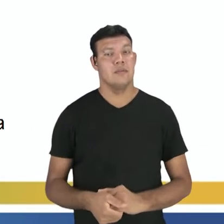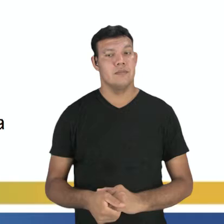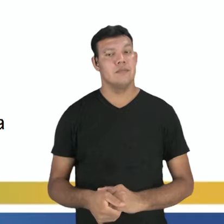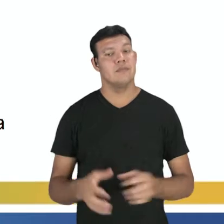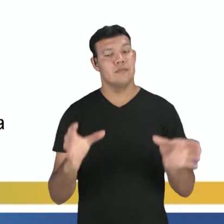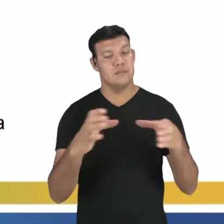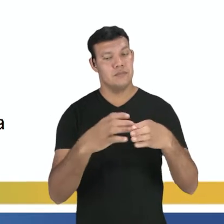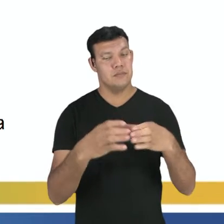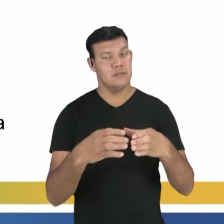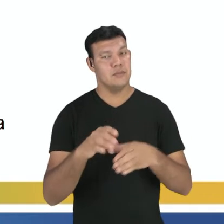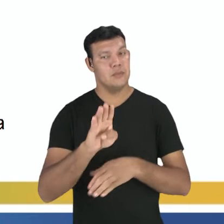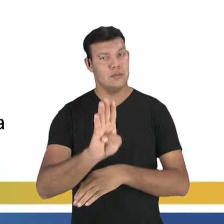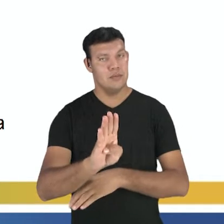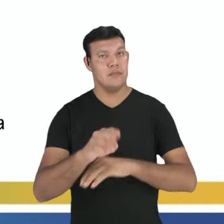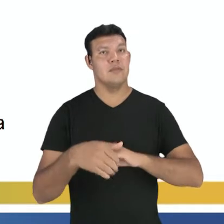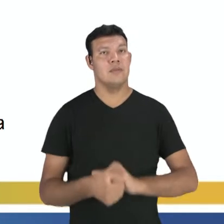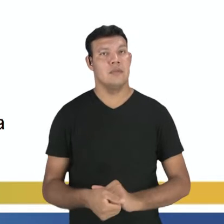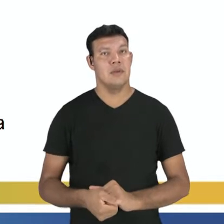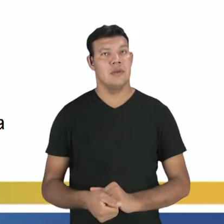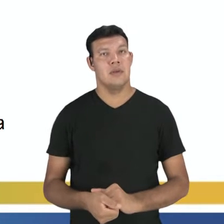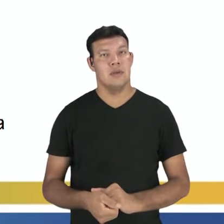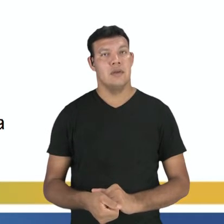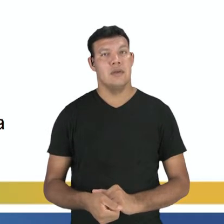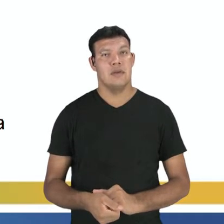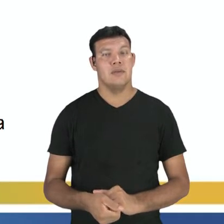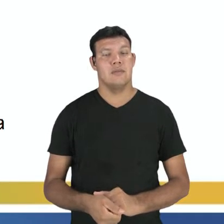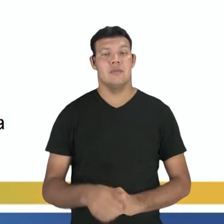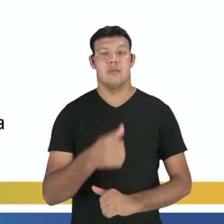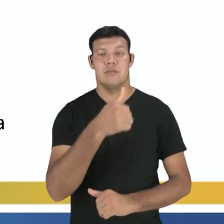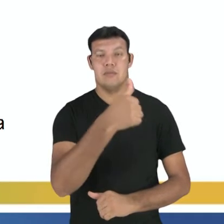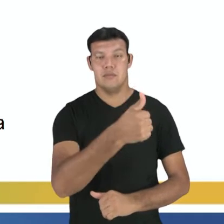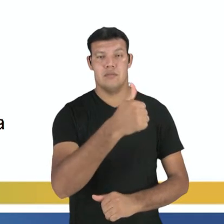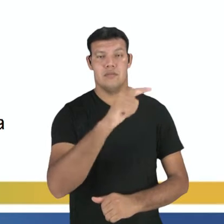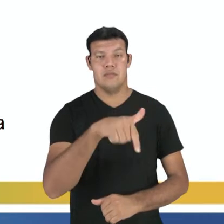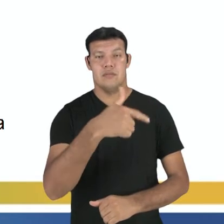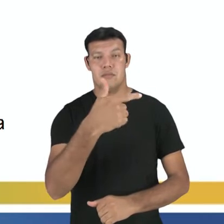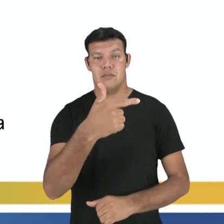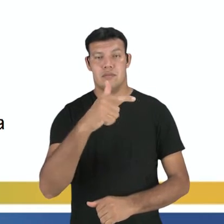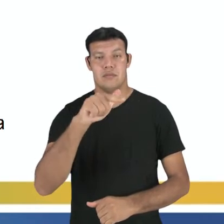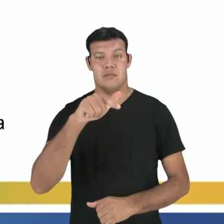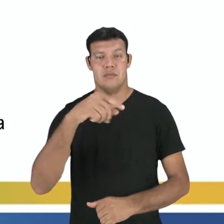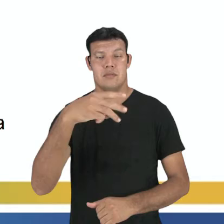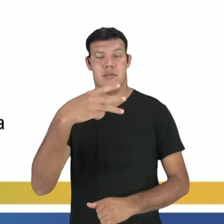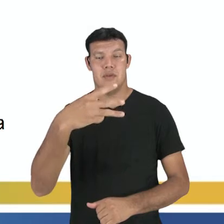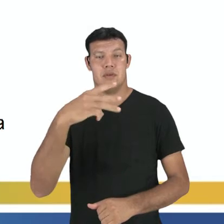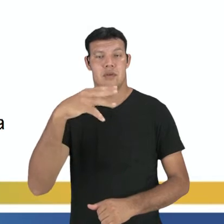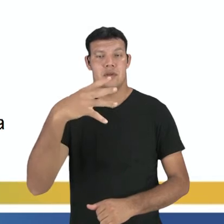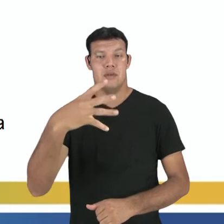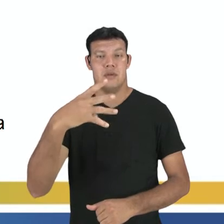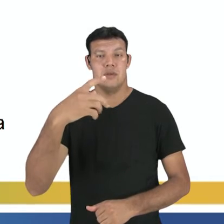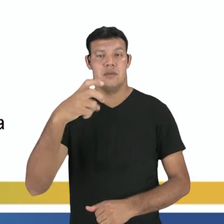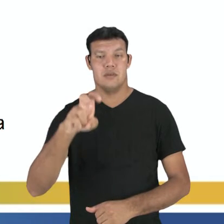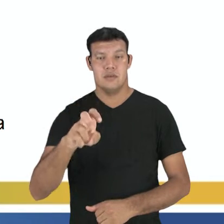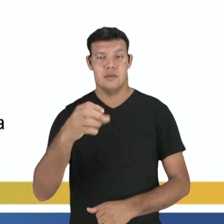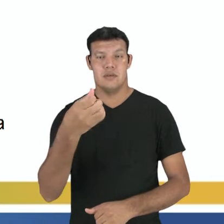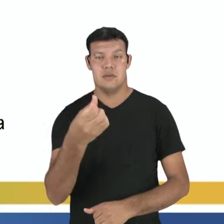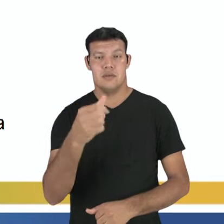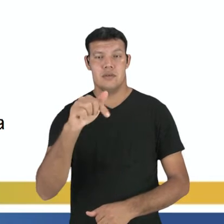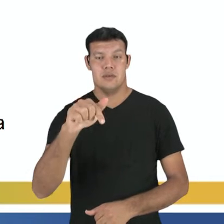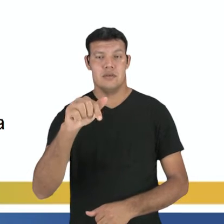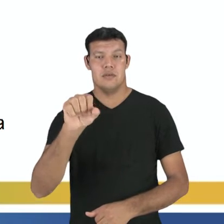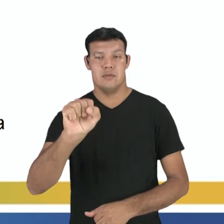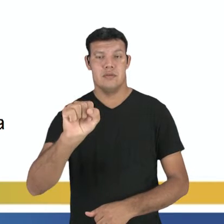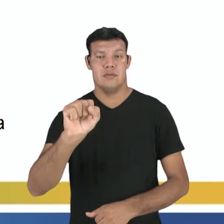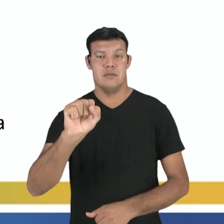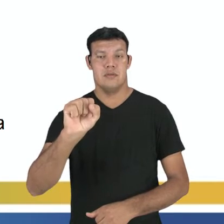conjunto B também, só que ele vai de 1 a 10. Nesse caso, o domínio da função